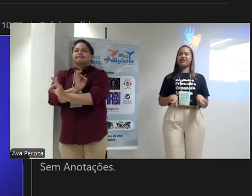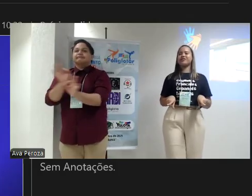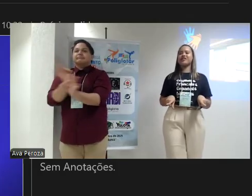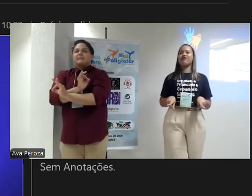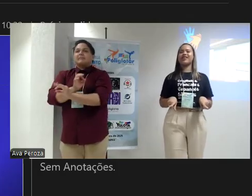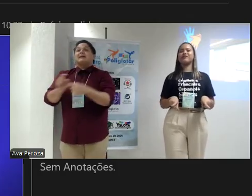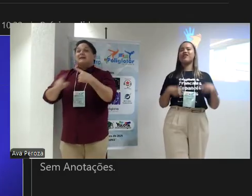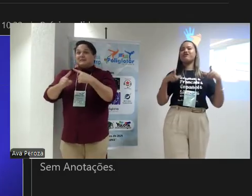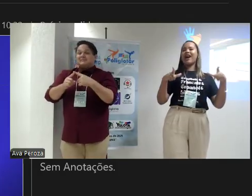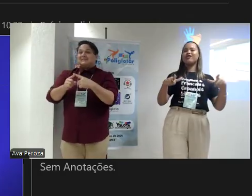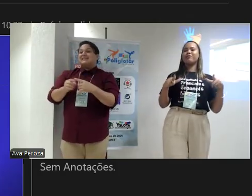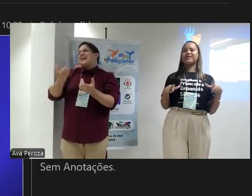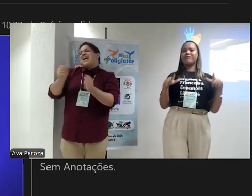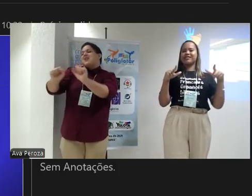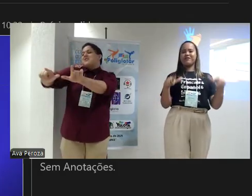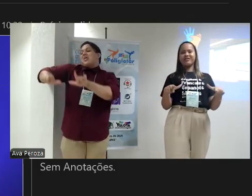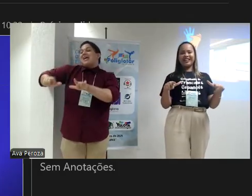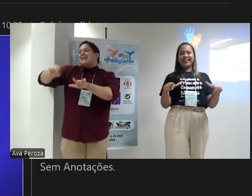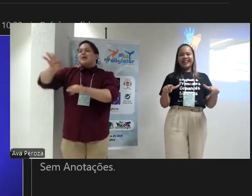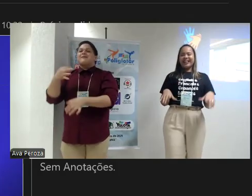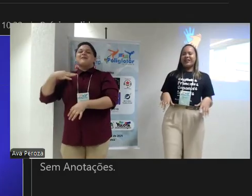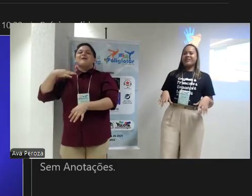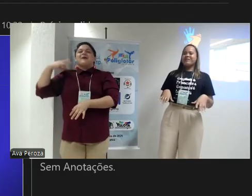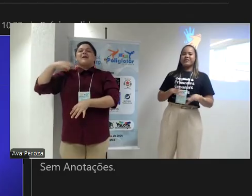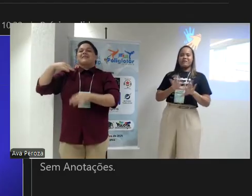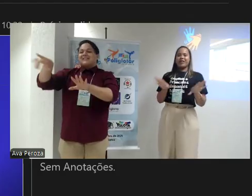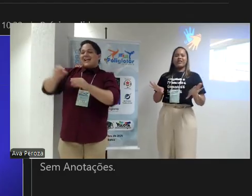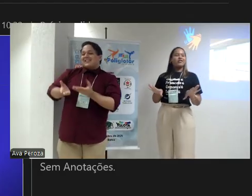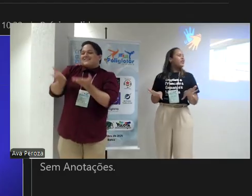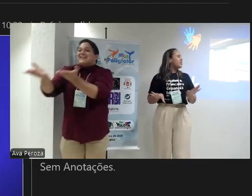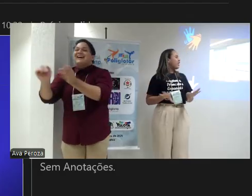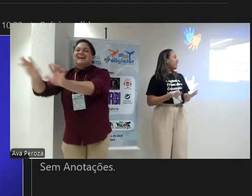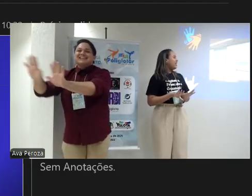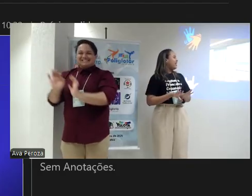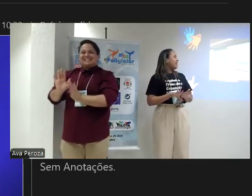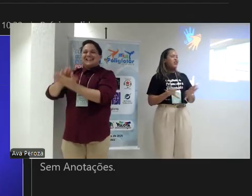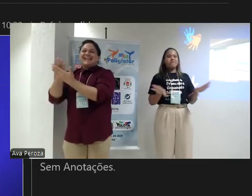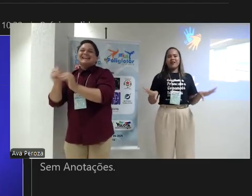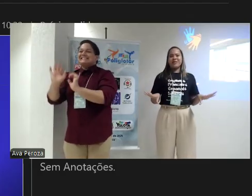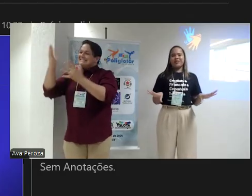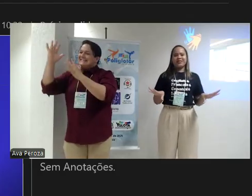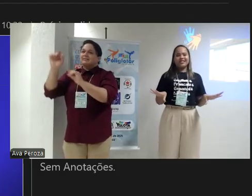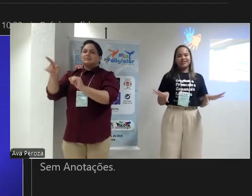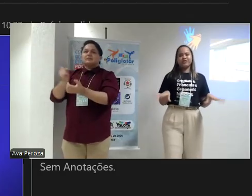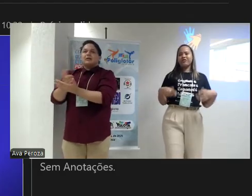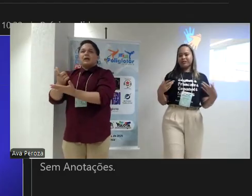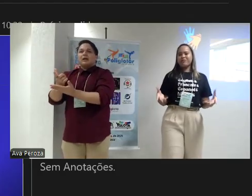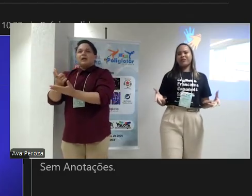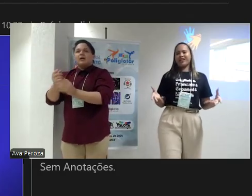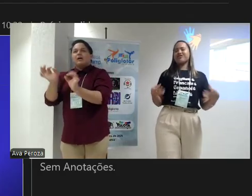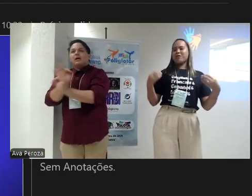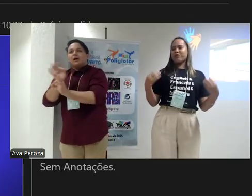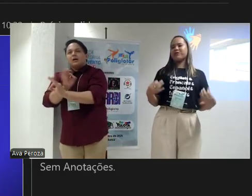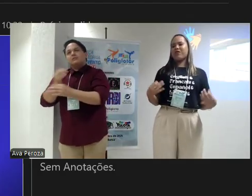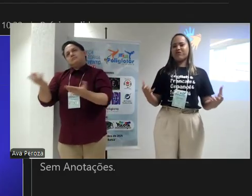existem eventos que oferecem um certificado de participação só pela participação dele e nenhum pagamento. Isso dificulta muito,